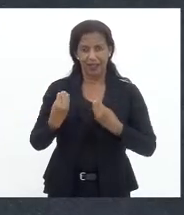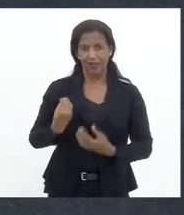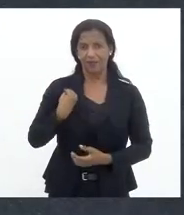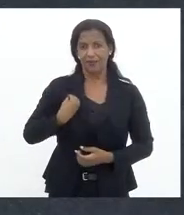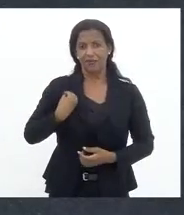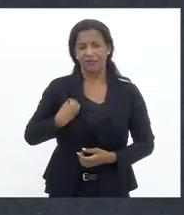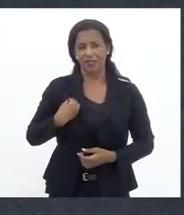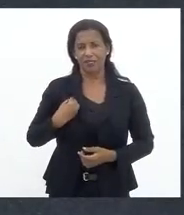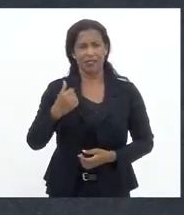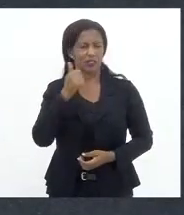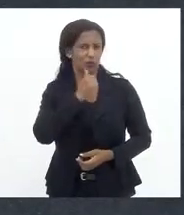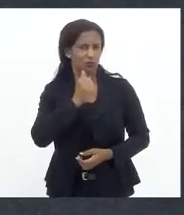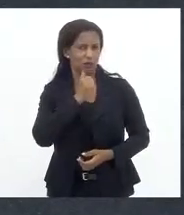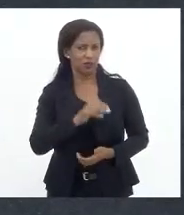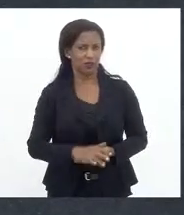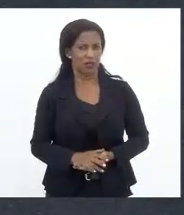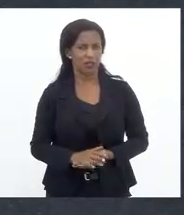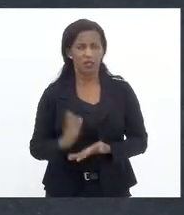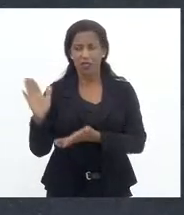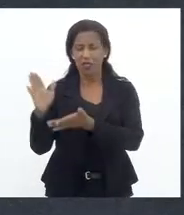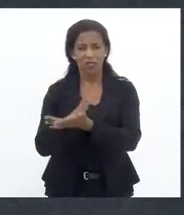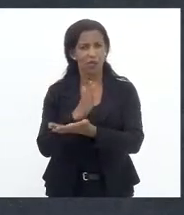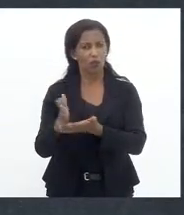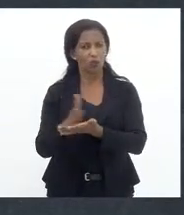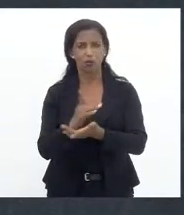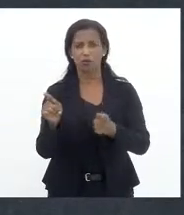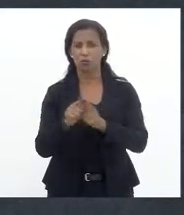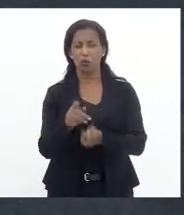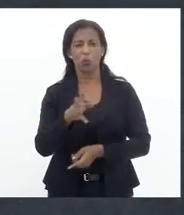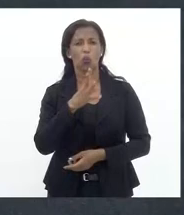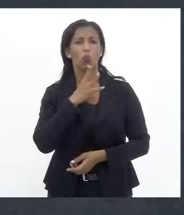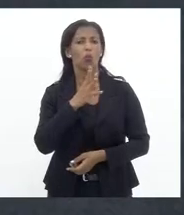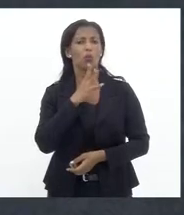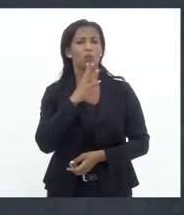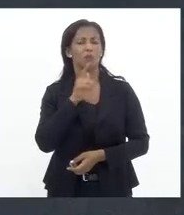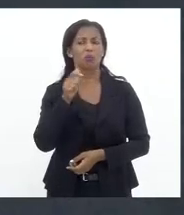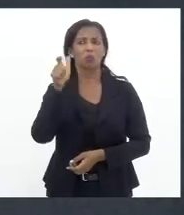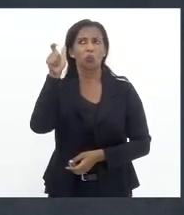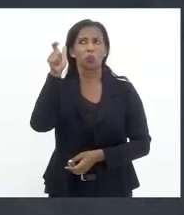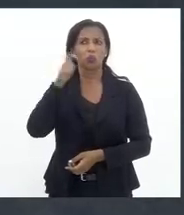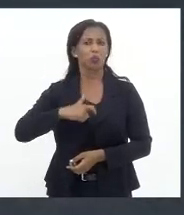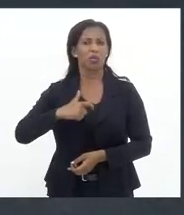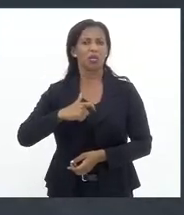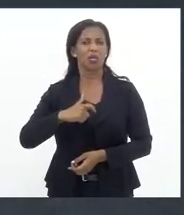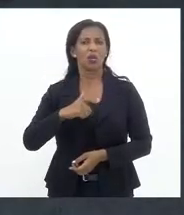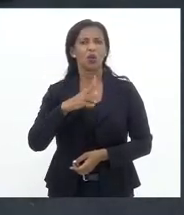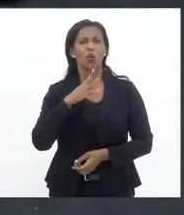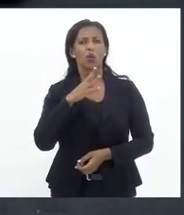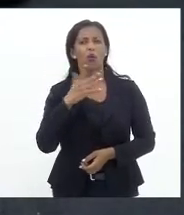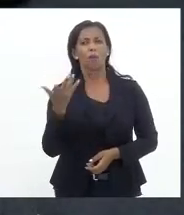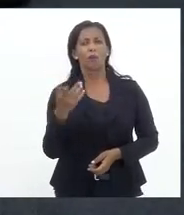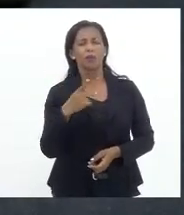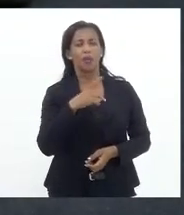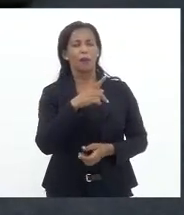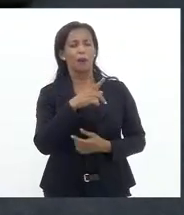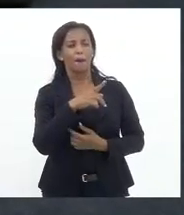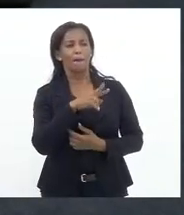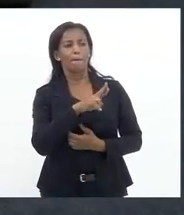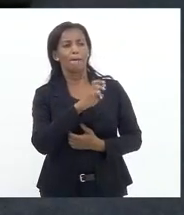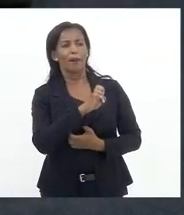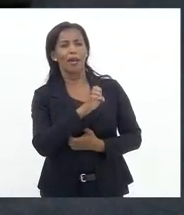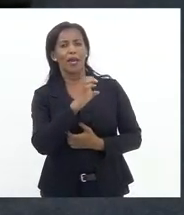meninas. E a maioria delas não tem conhecimento. Por exemplo, ocorrência de pré-eclâmpsia